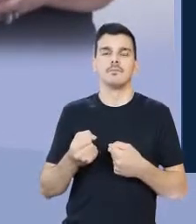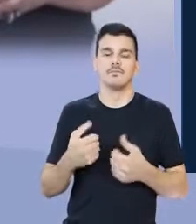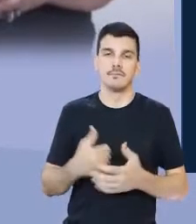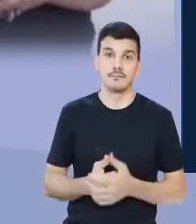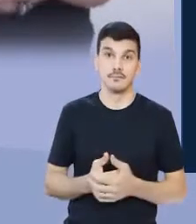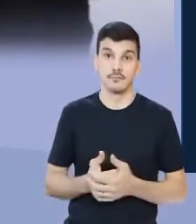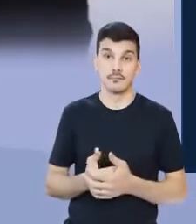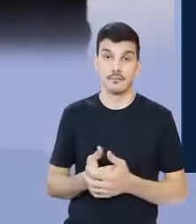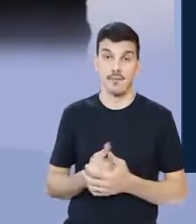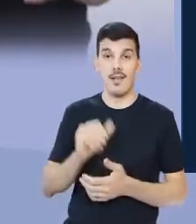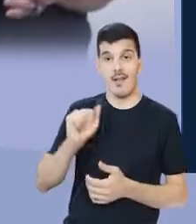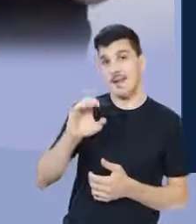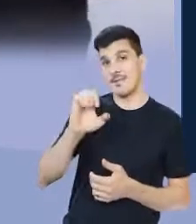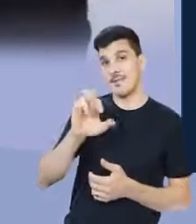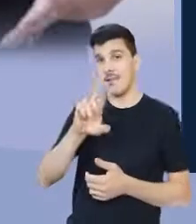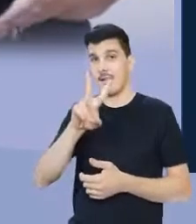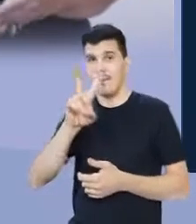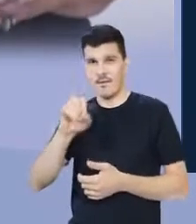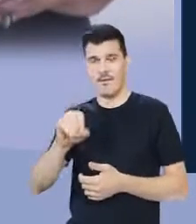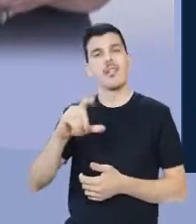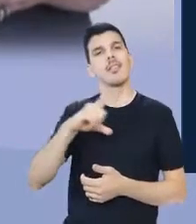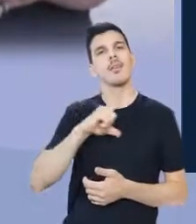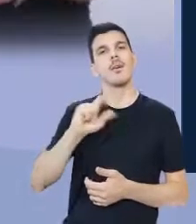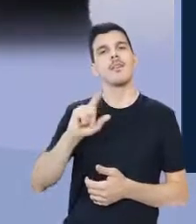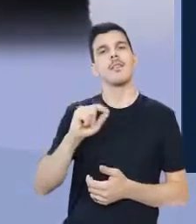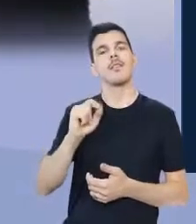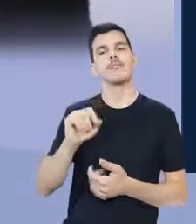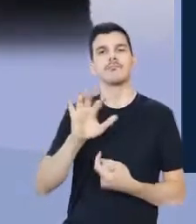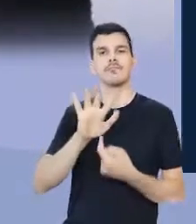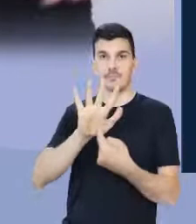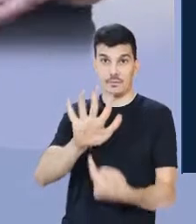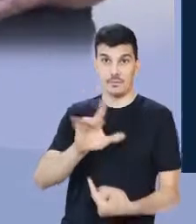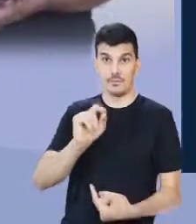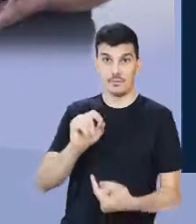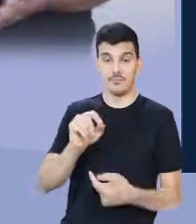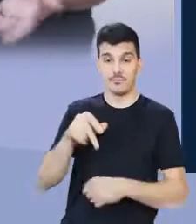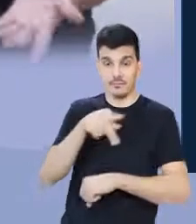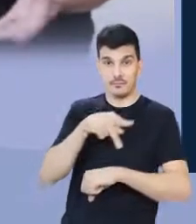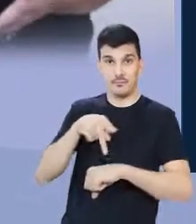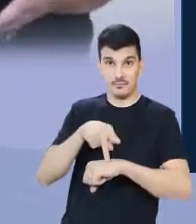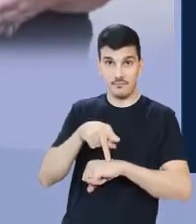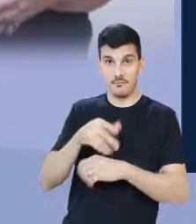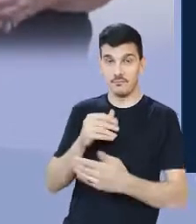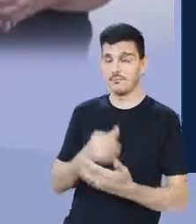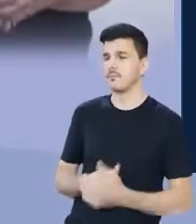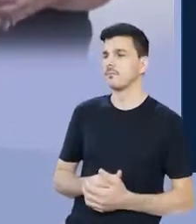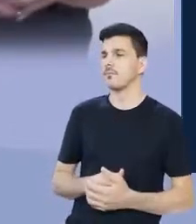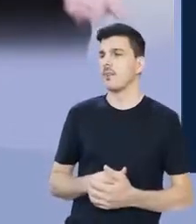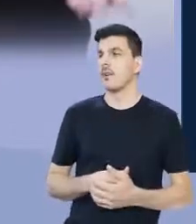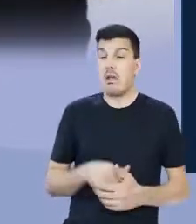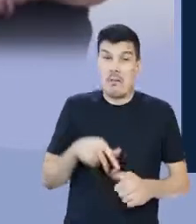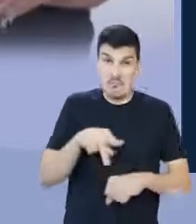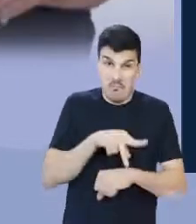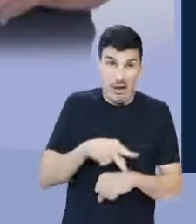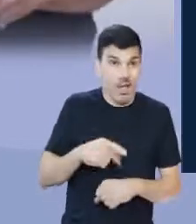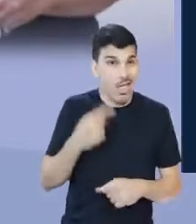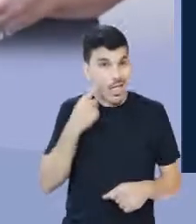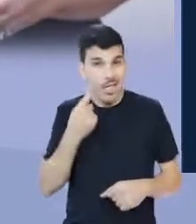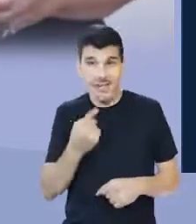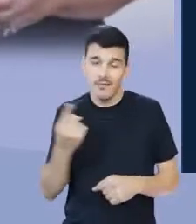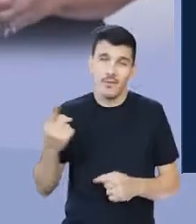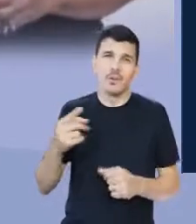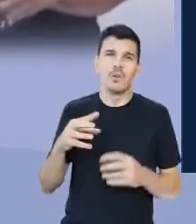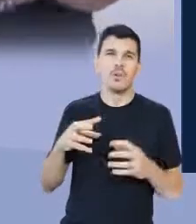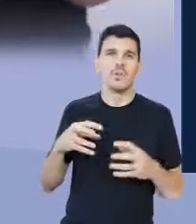magnífico. E sob esse acervo está a revelação desse país. O país que eles